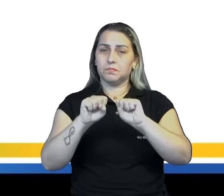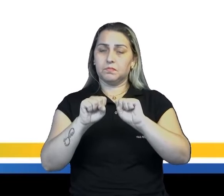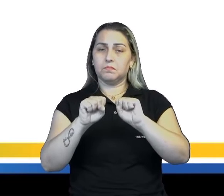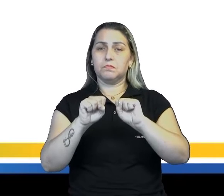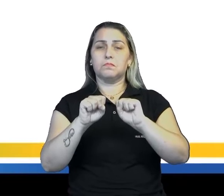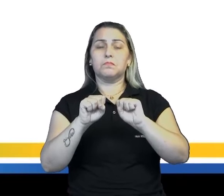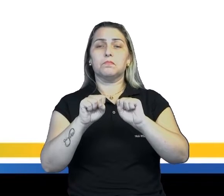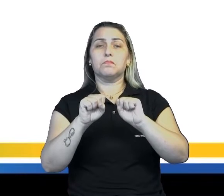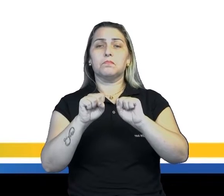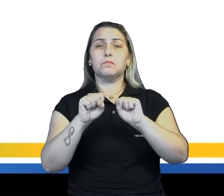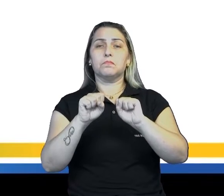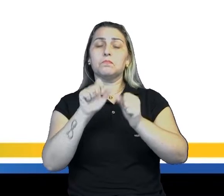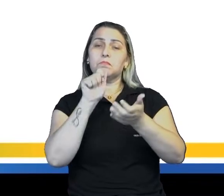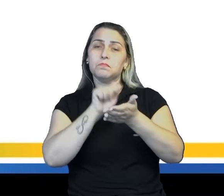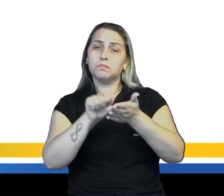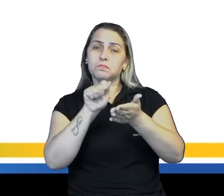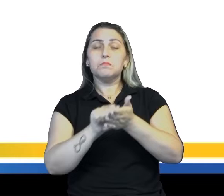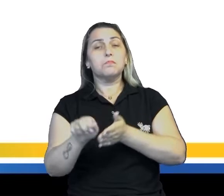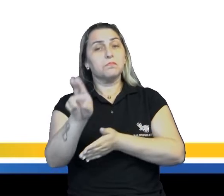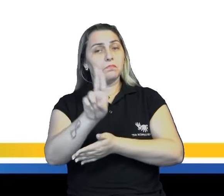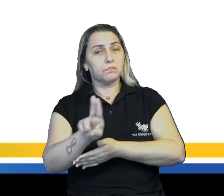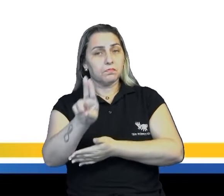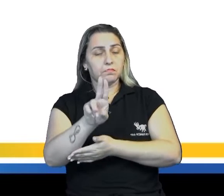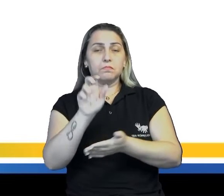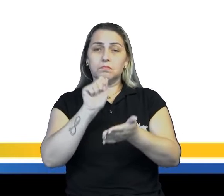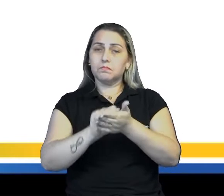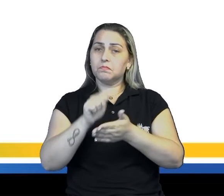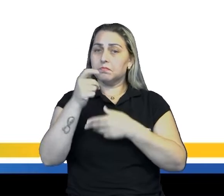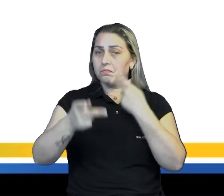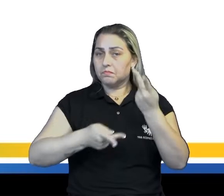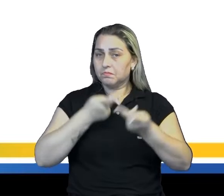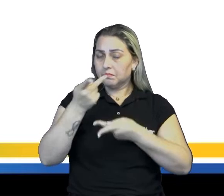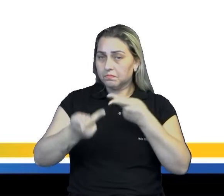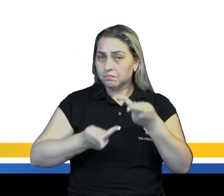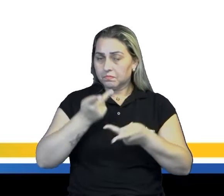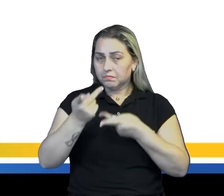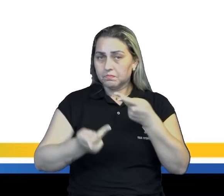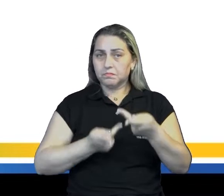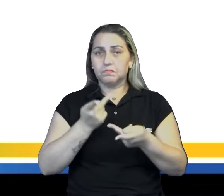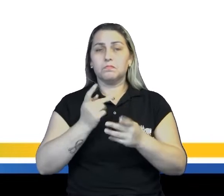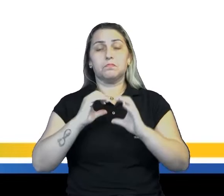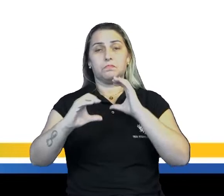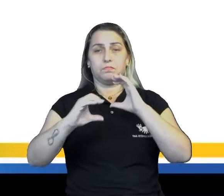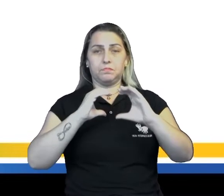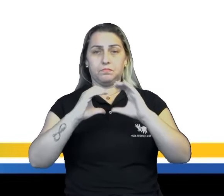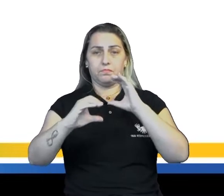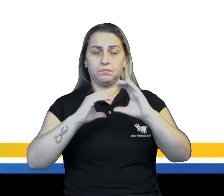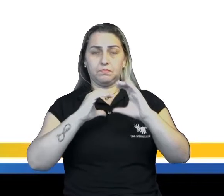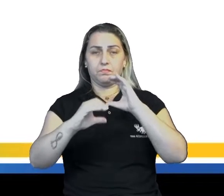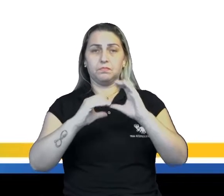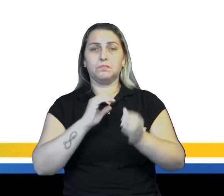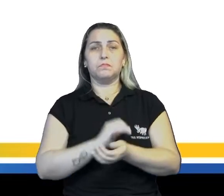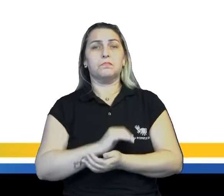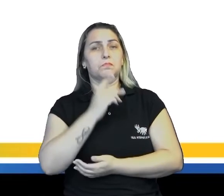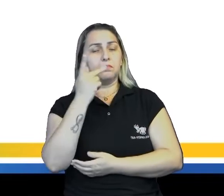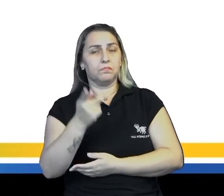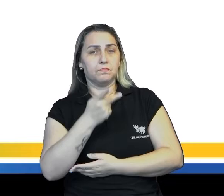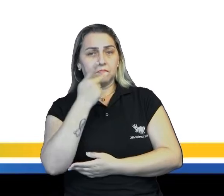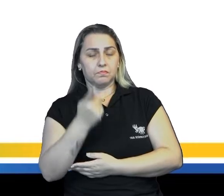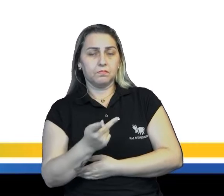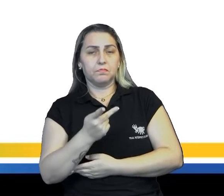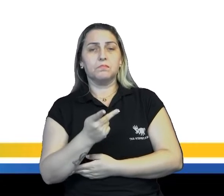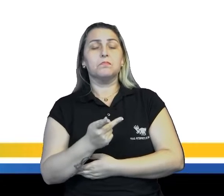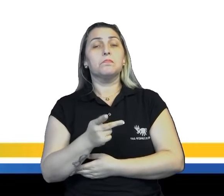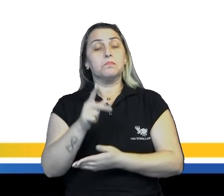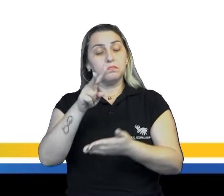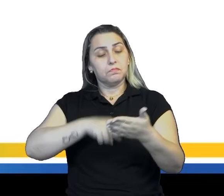Linguagem verbal. É o uso da escrita ou da fala como meio de comunicação. Quando falamos com